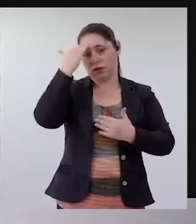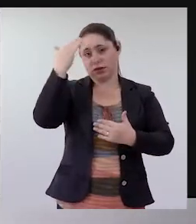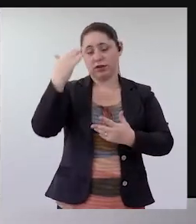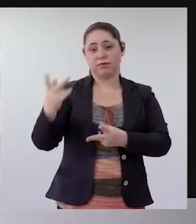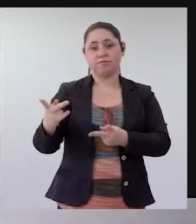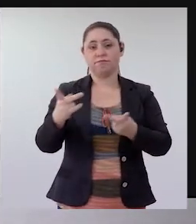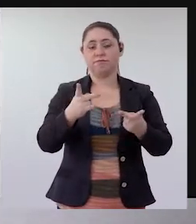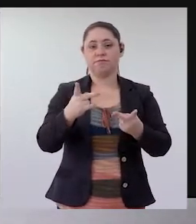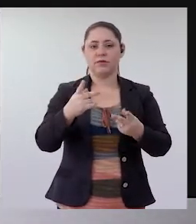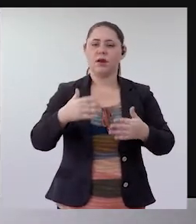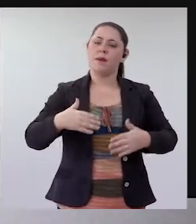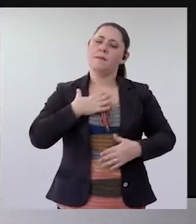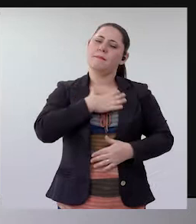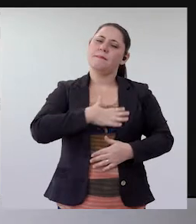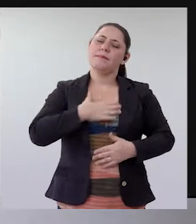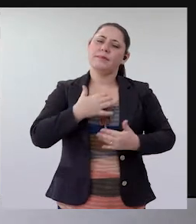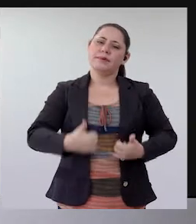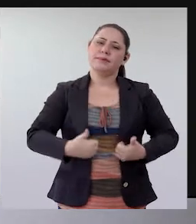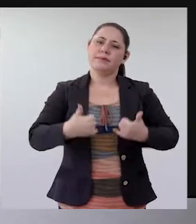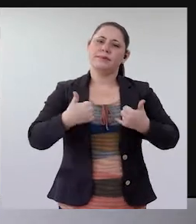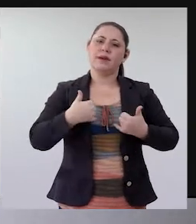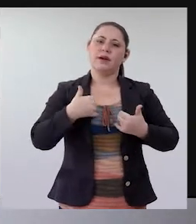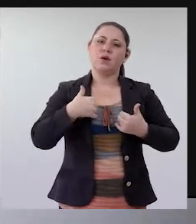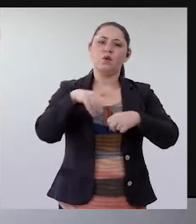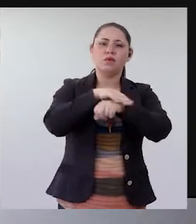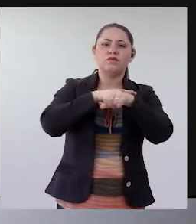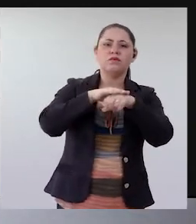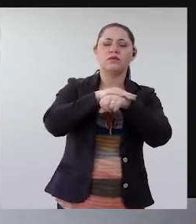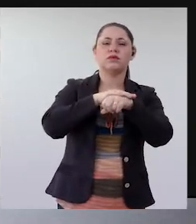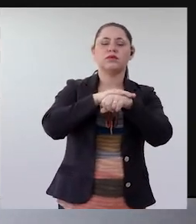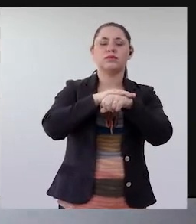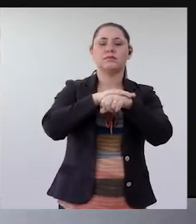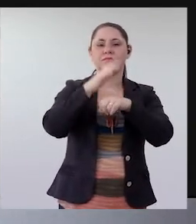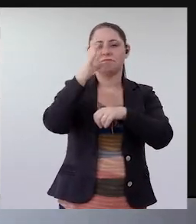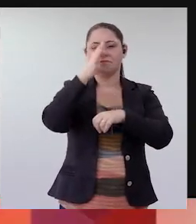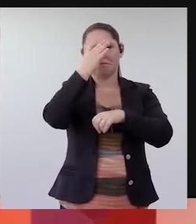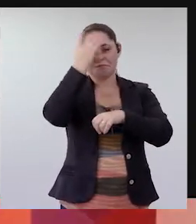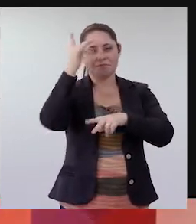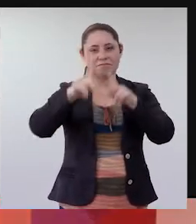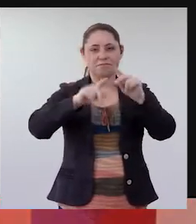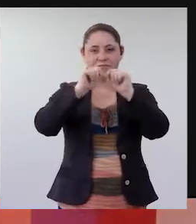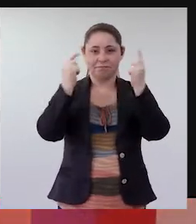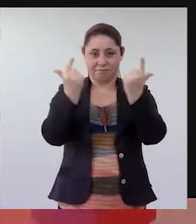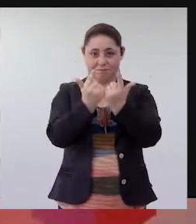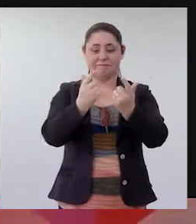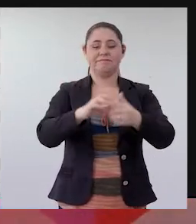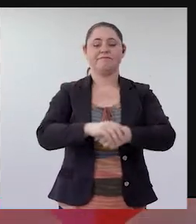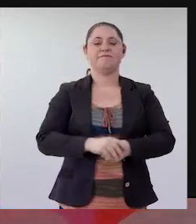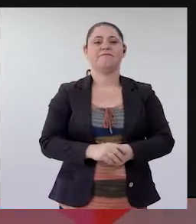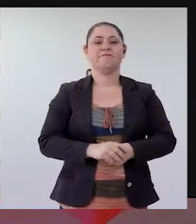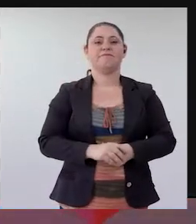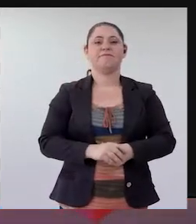convite. É um prazer estar podendo falar com os telespectadores da TV Assembleia.